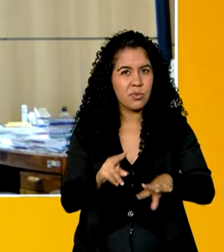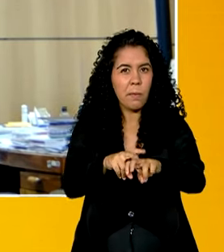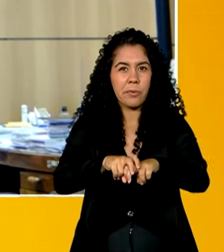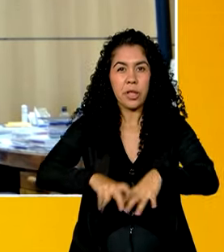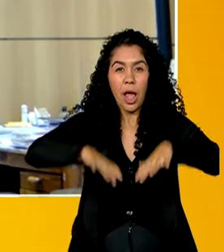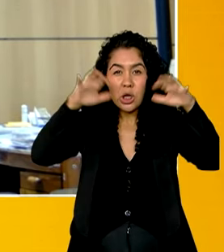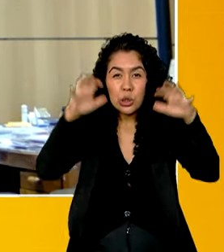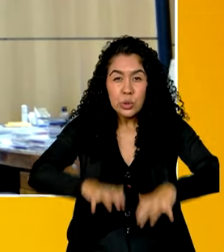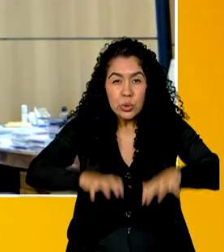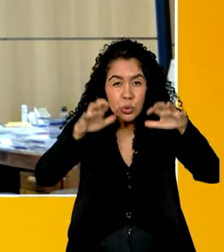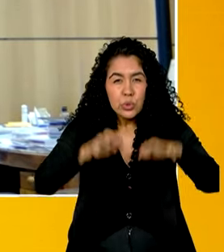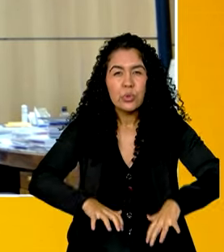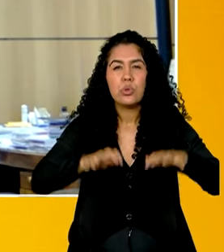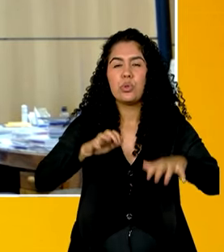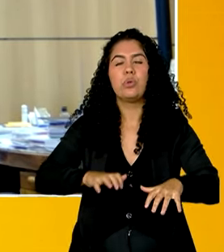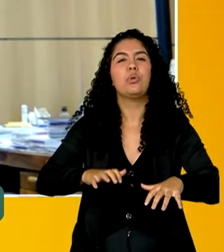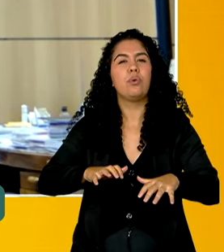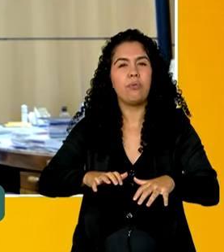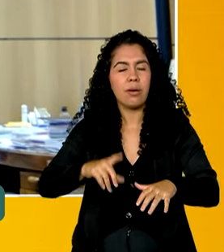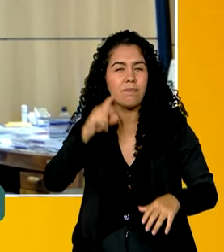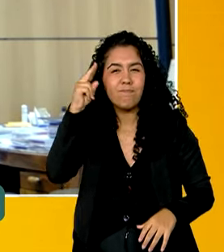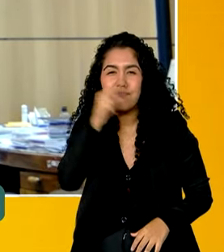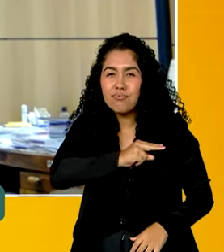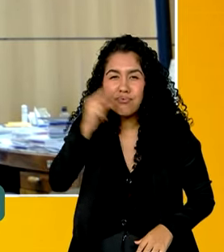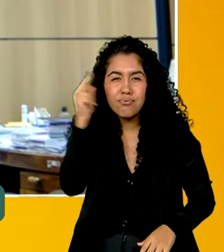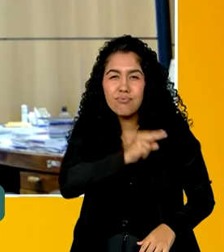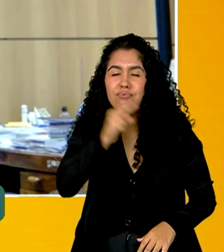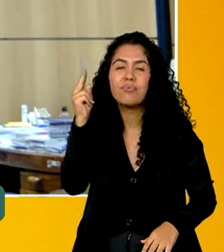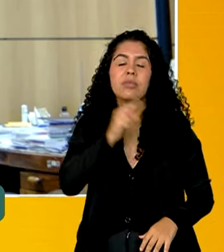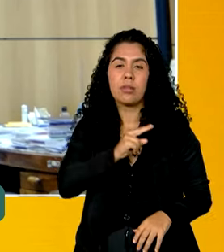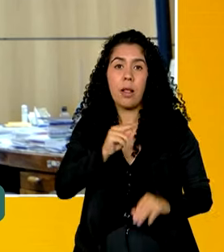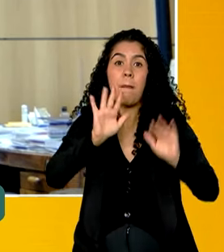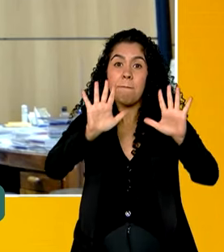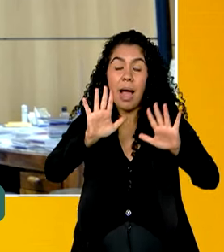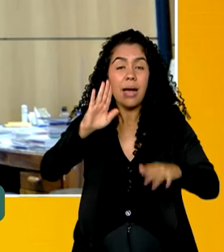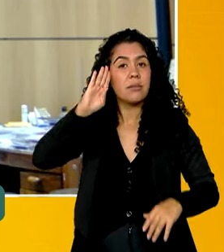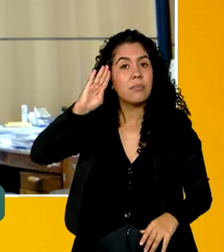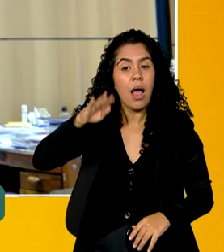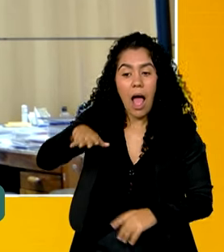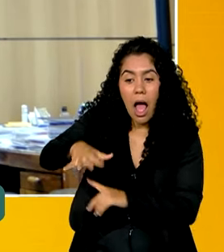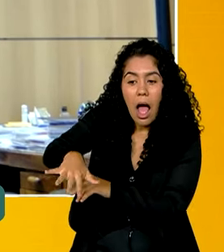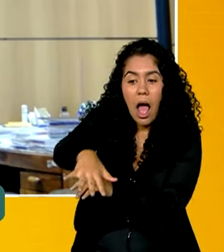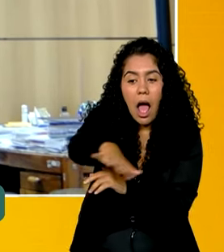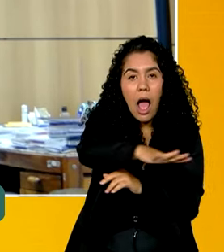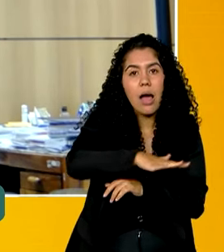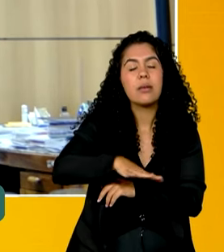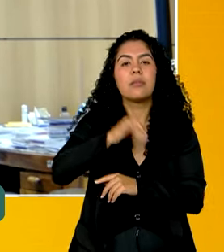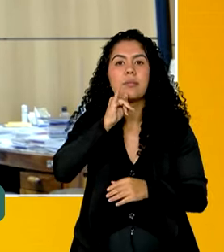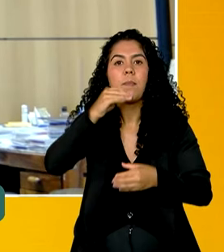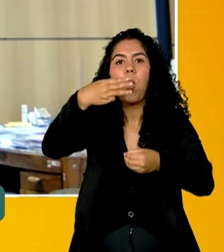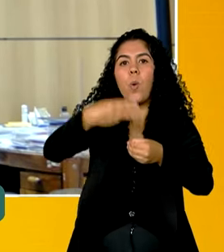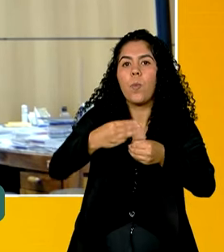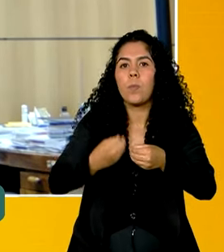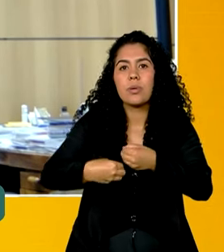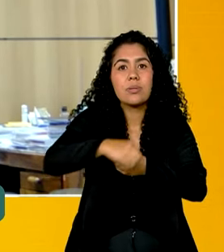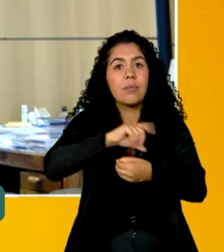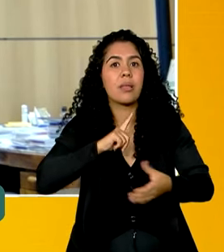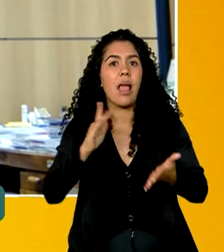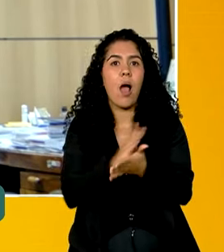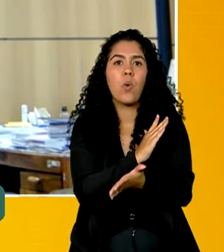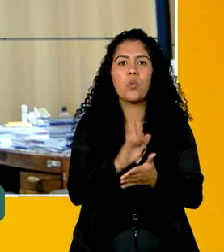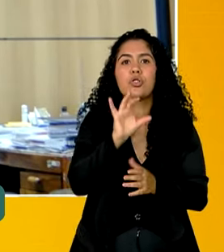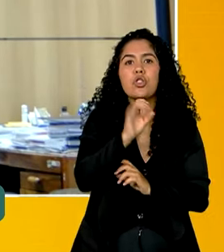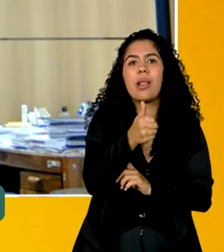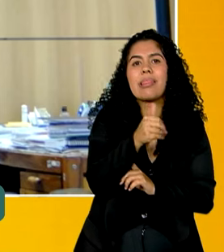cheias, os municípios de calamidade e de emergência, mas as áreas atingidas, você tem município que atingiu